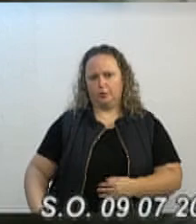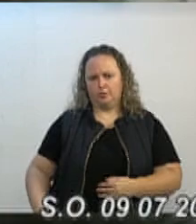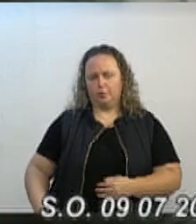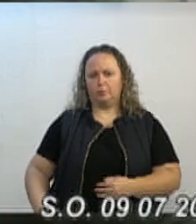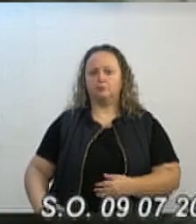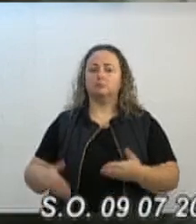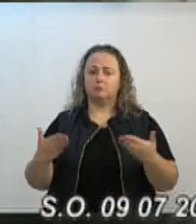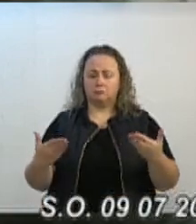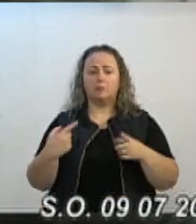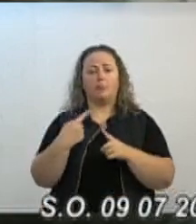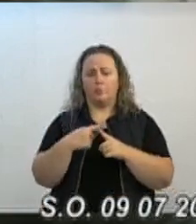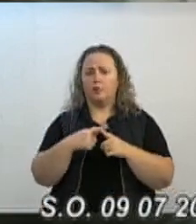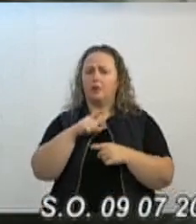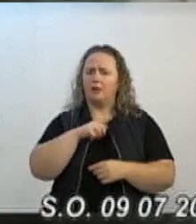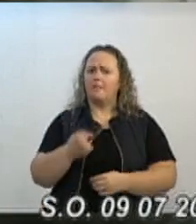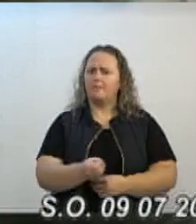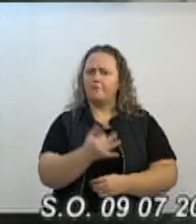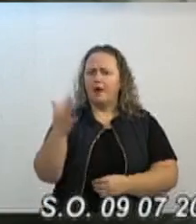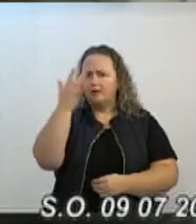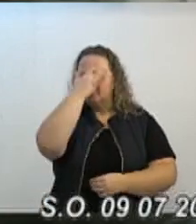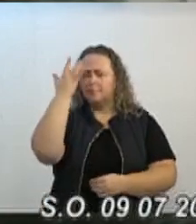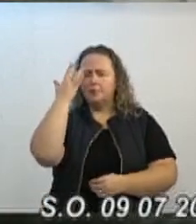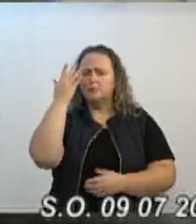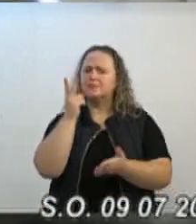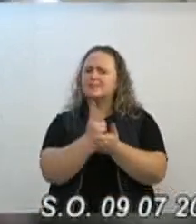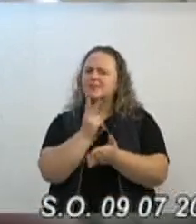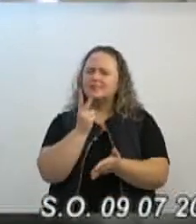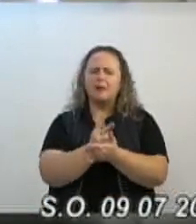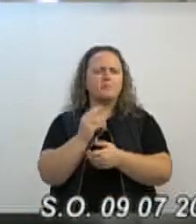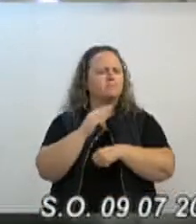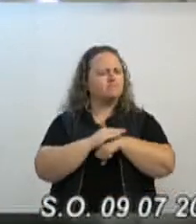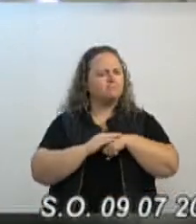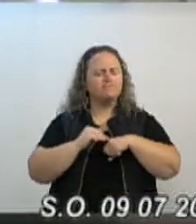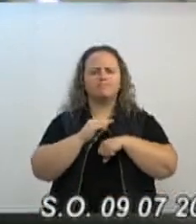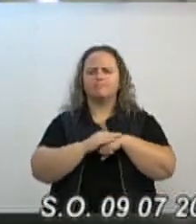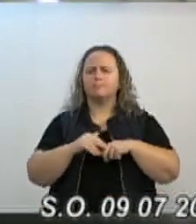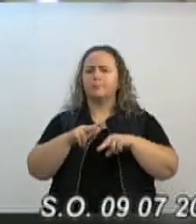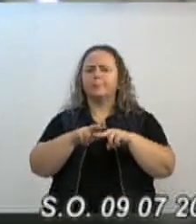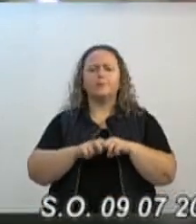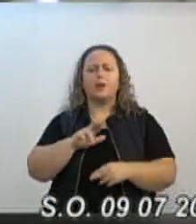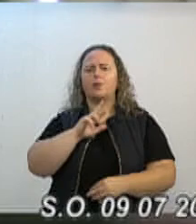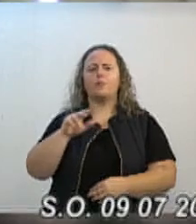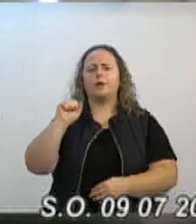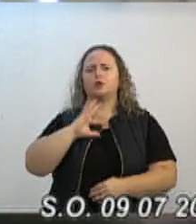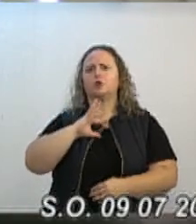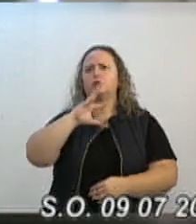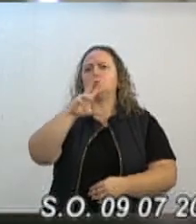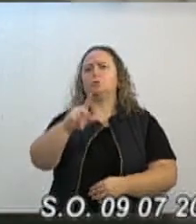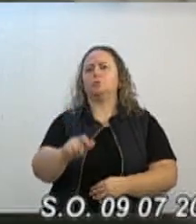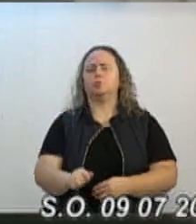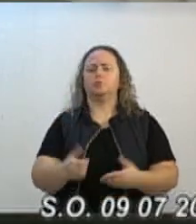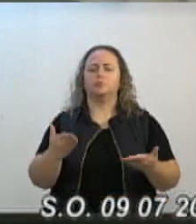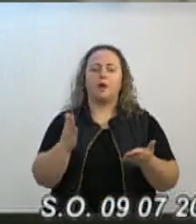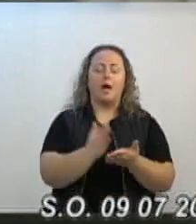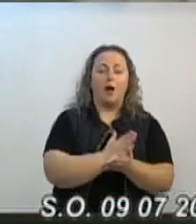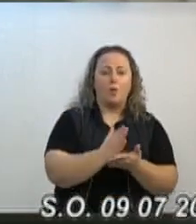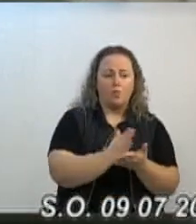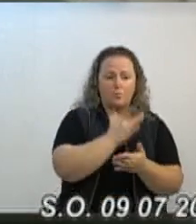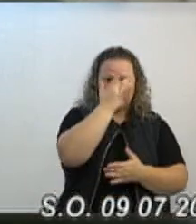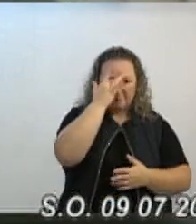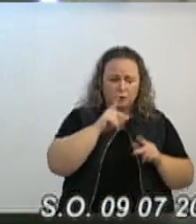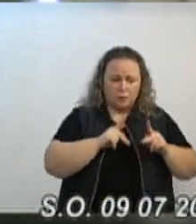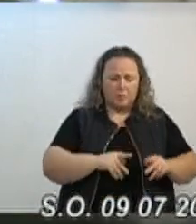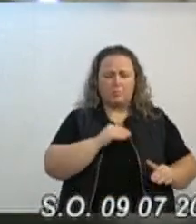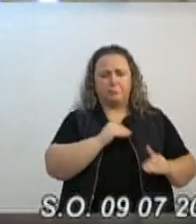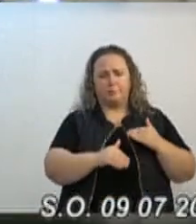forma muito carinhosa e que colocam, né, a situação. Então, a gente também não pode generalizar, porque algumas posturas são equivocadas de algumas pessoas em relação